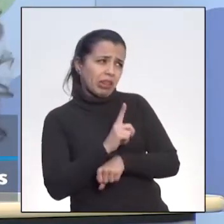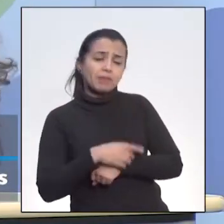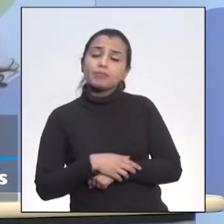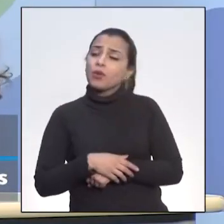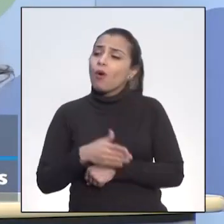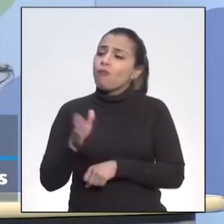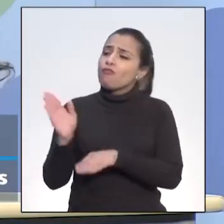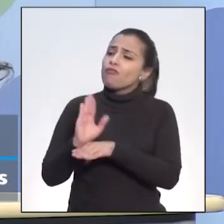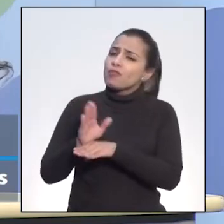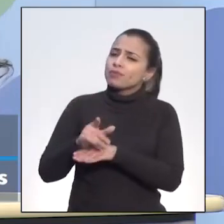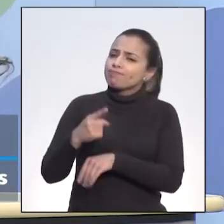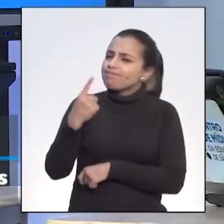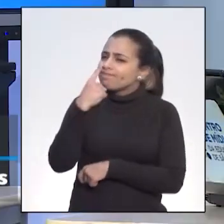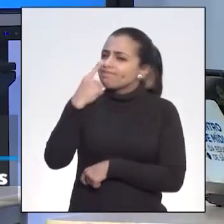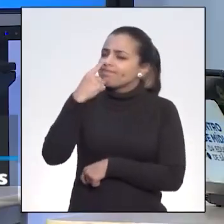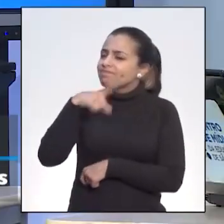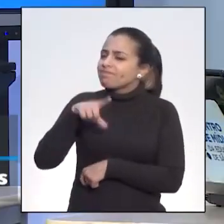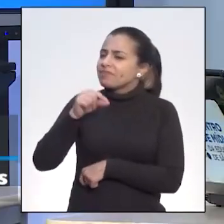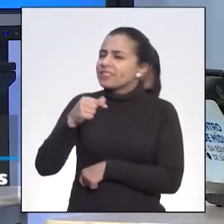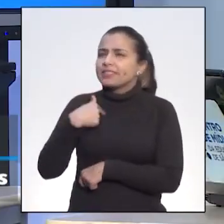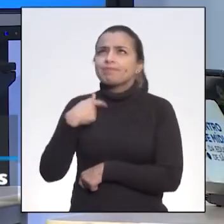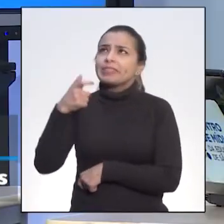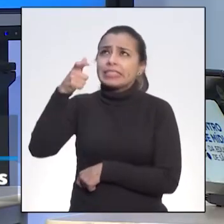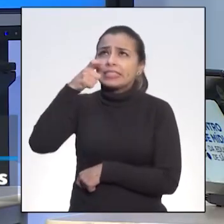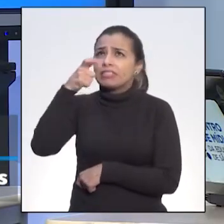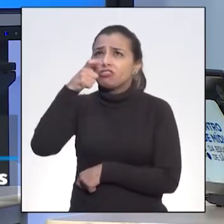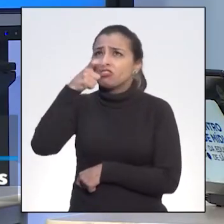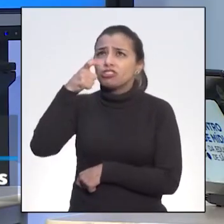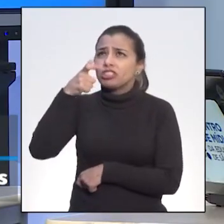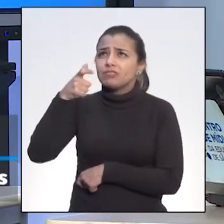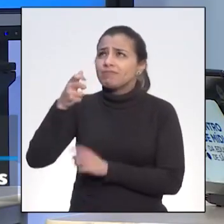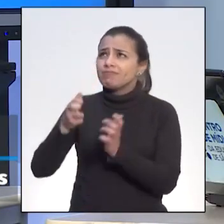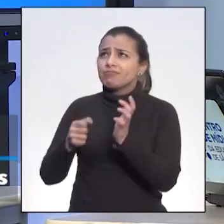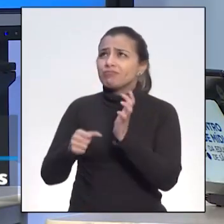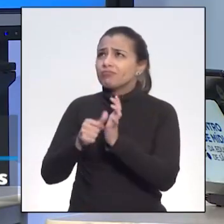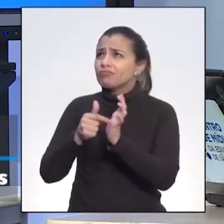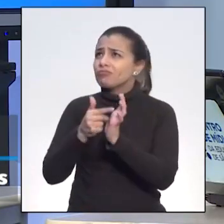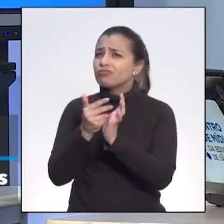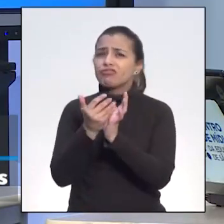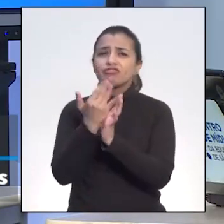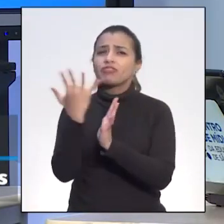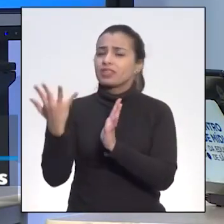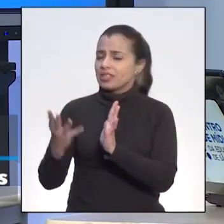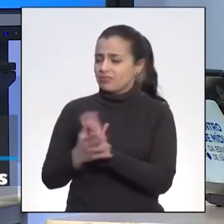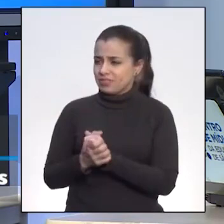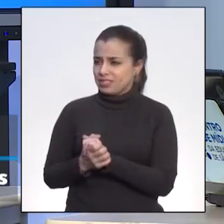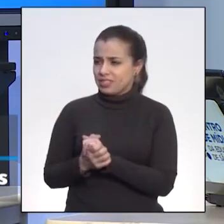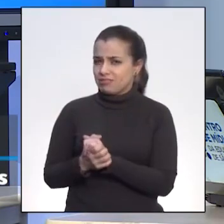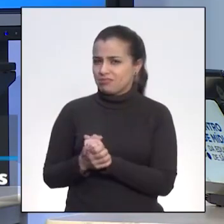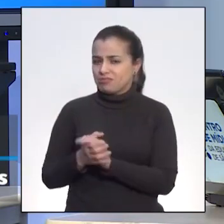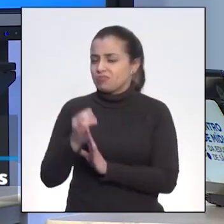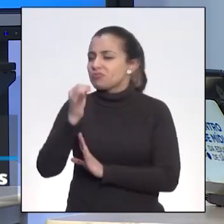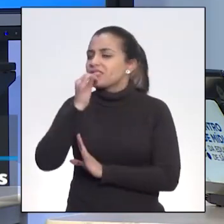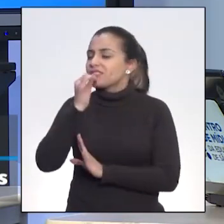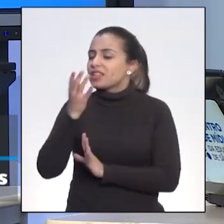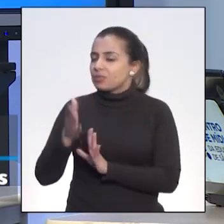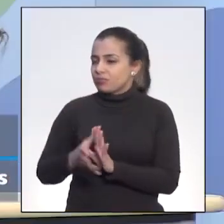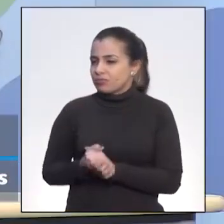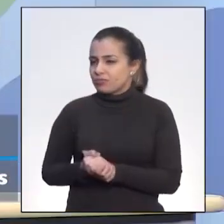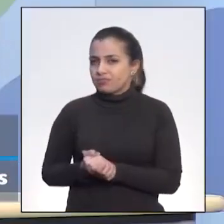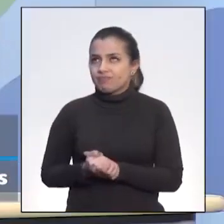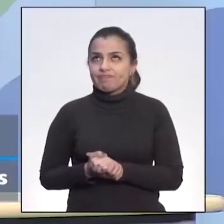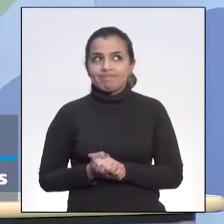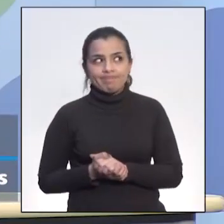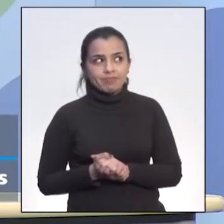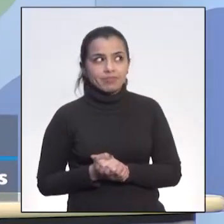filme que você assistiu e falou, nossa, esse filme eu assistiria 10, 20 vezes, se possível. Passou na TV, eu vou lá e assisto.